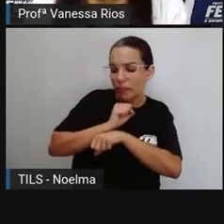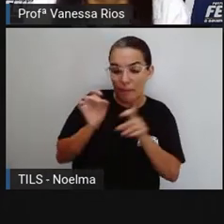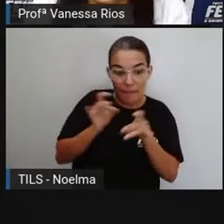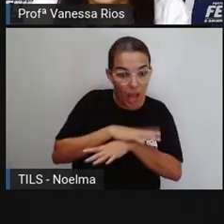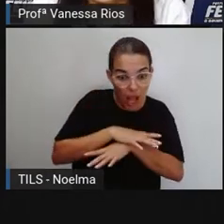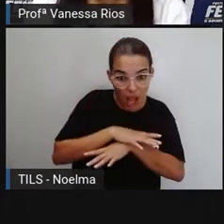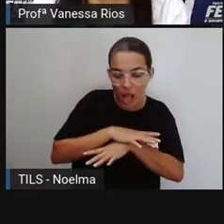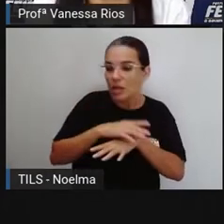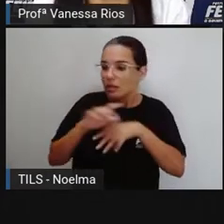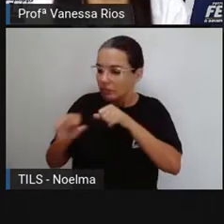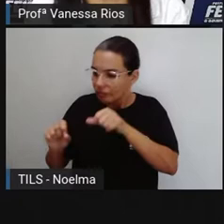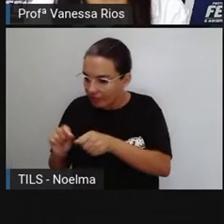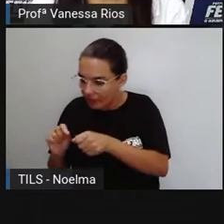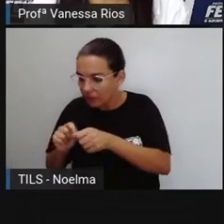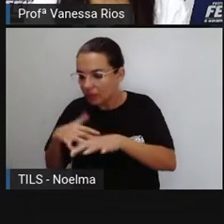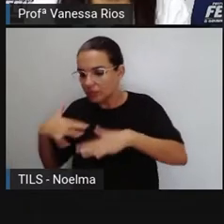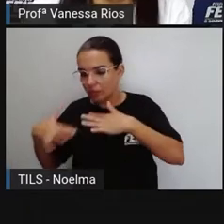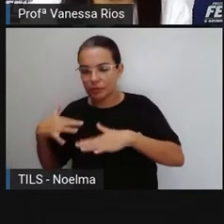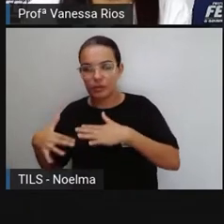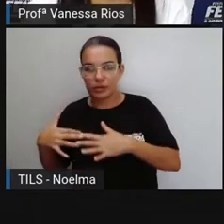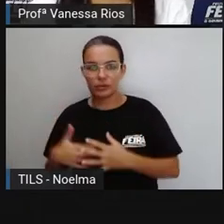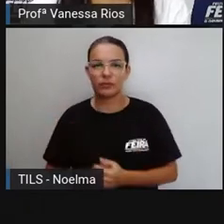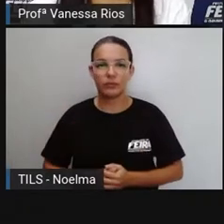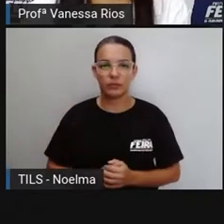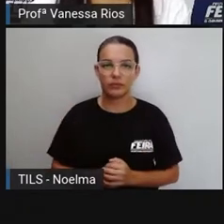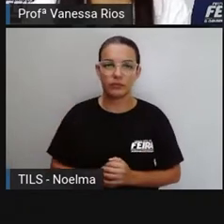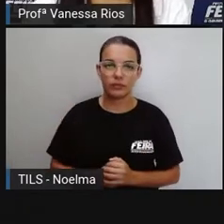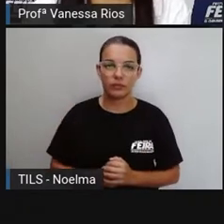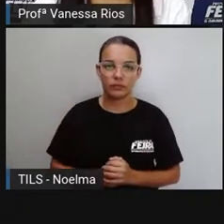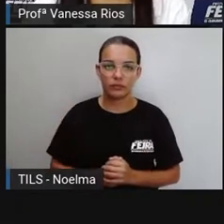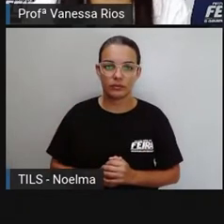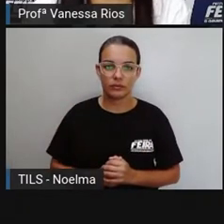algo presente no nosso dia a dia.